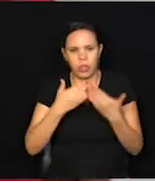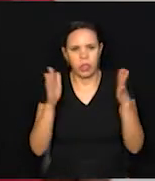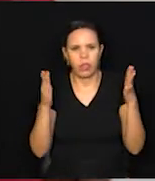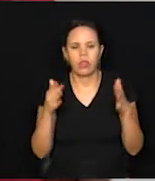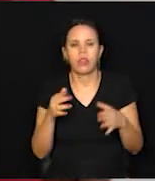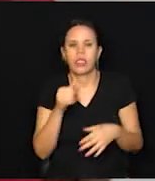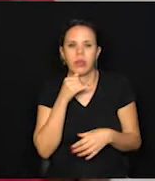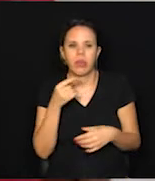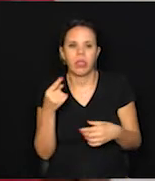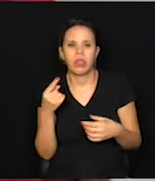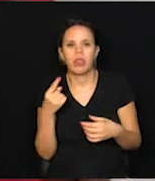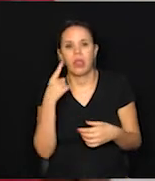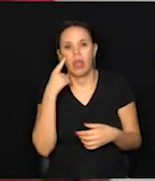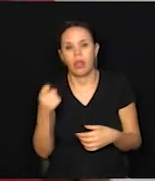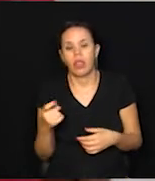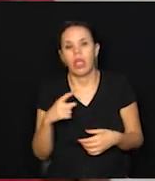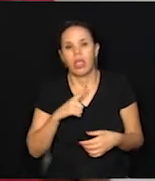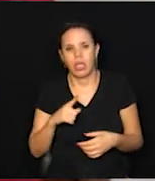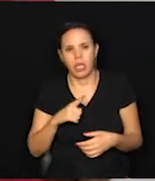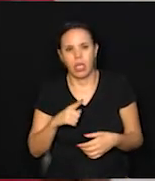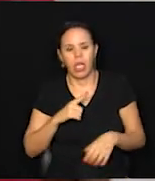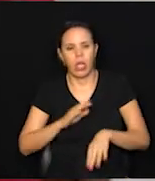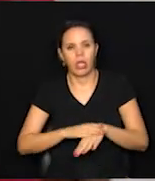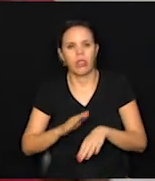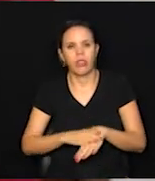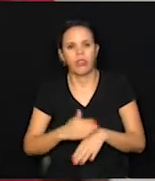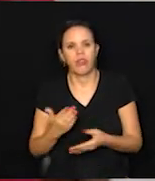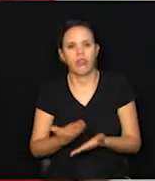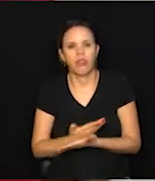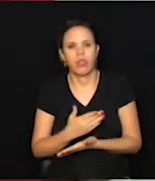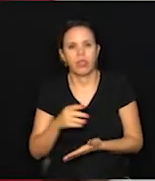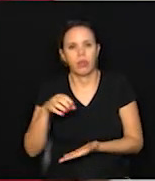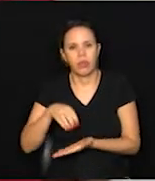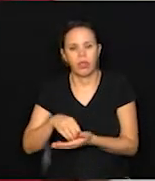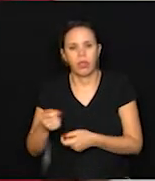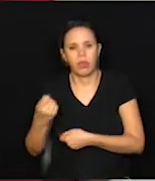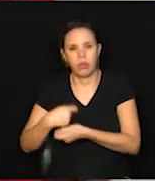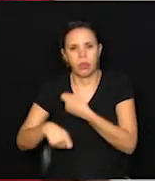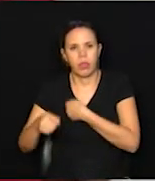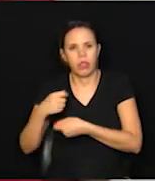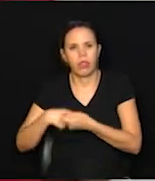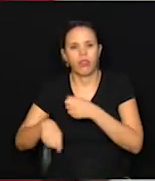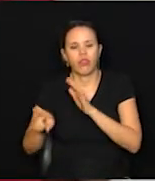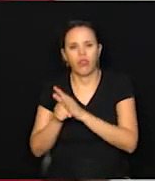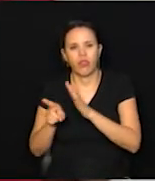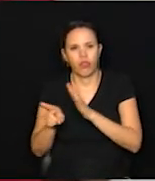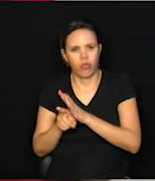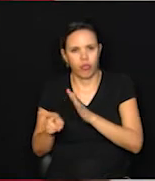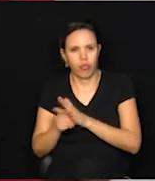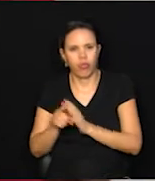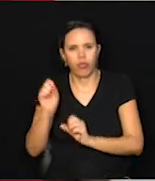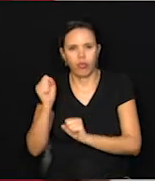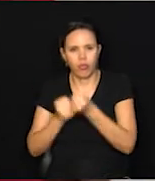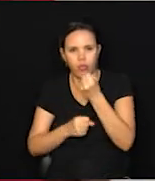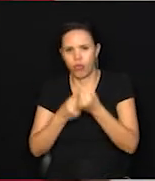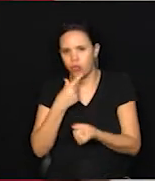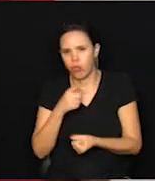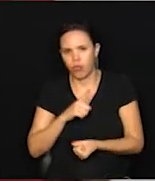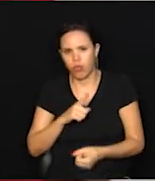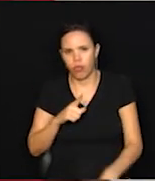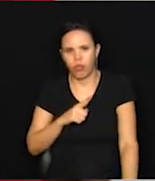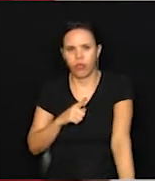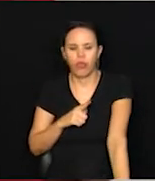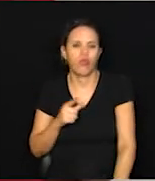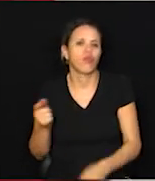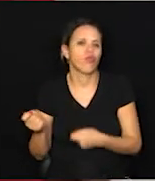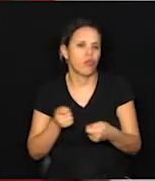de interesse. Eu posso ter no meio dos autores ali até acionistas de indústrias farmacêuticas, e que a gente está tendo que